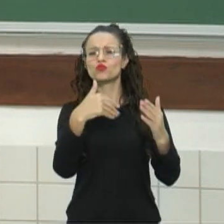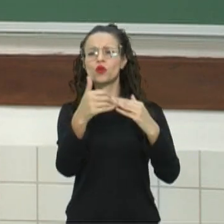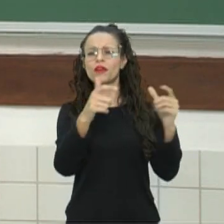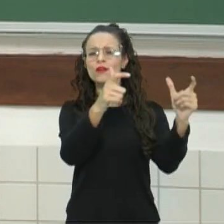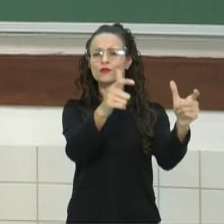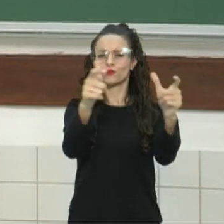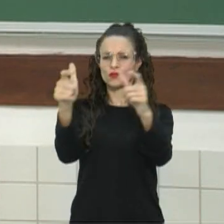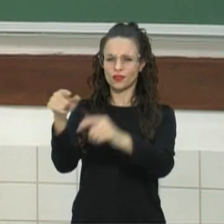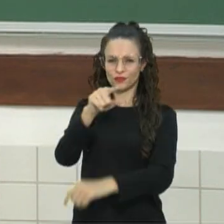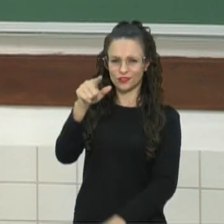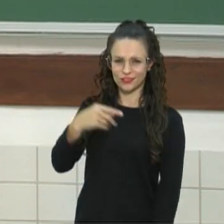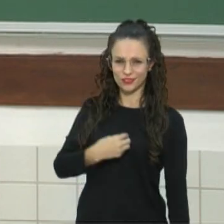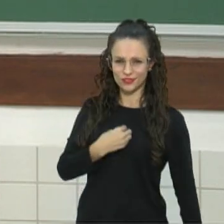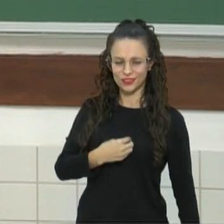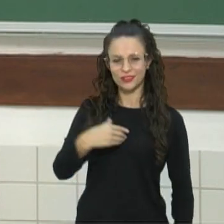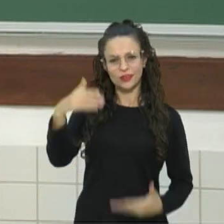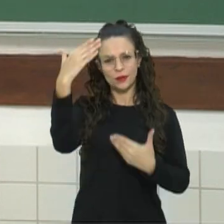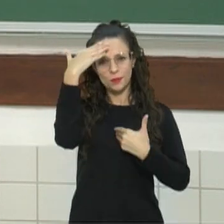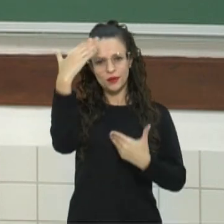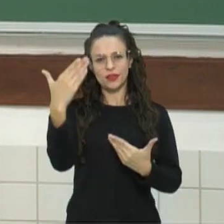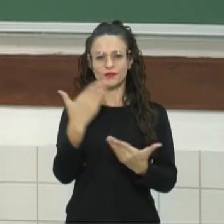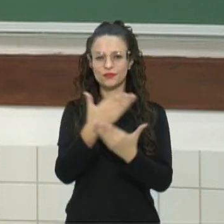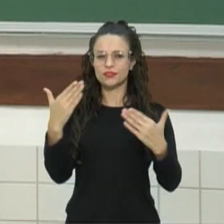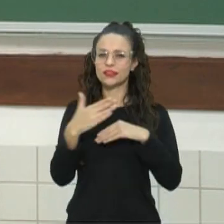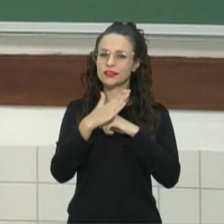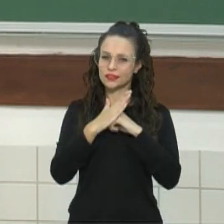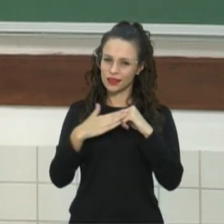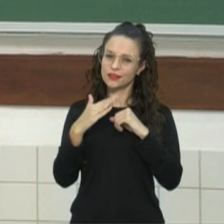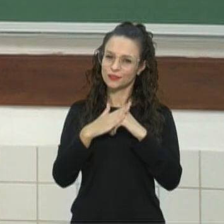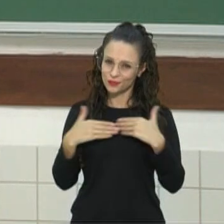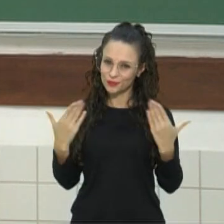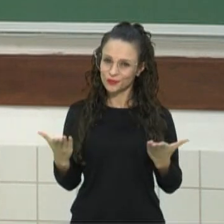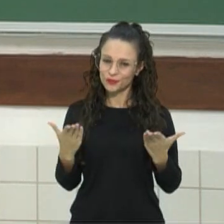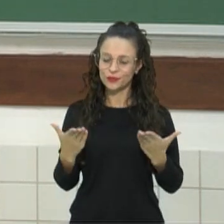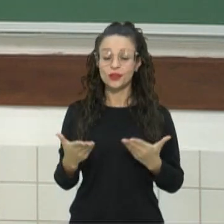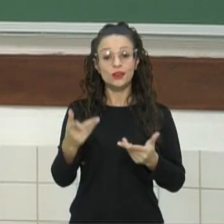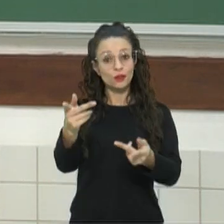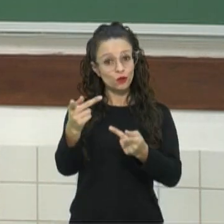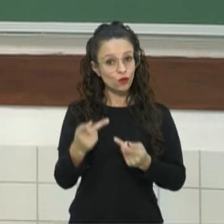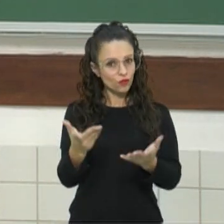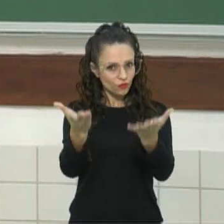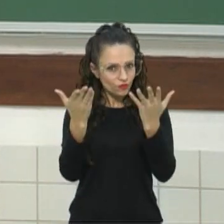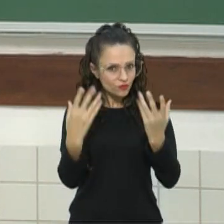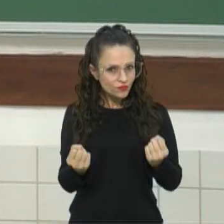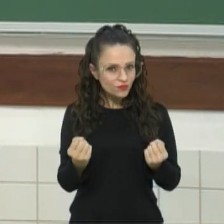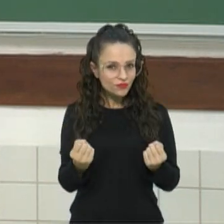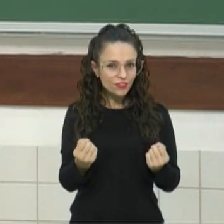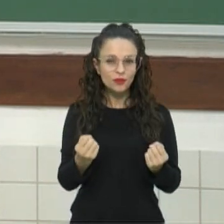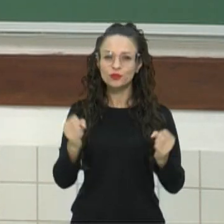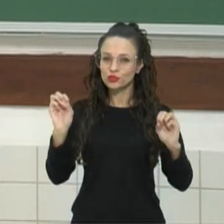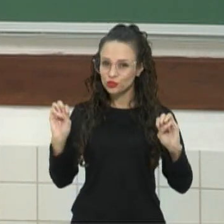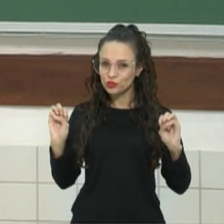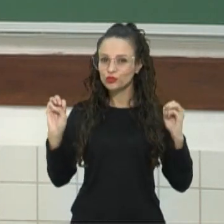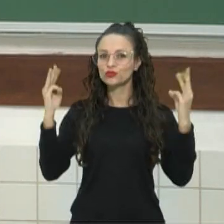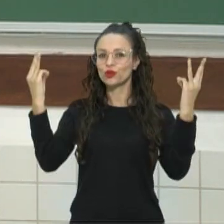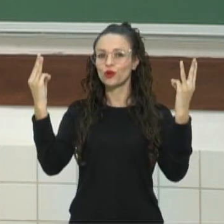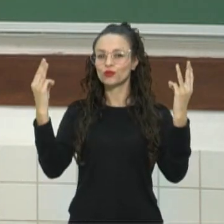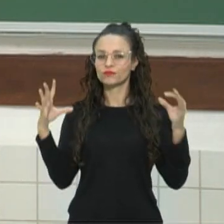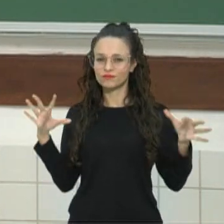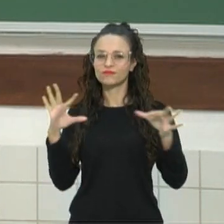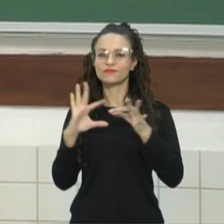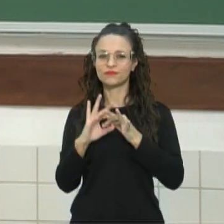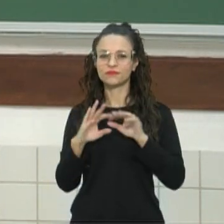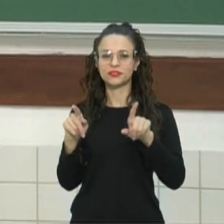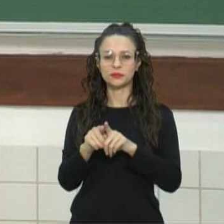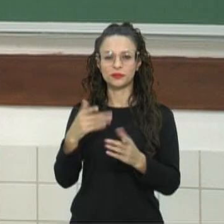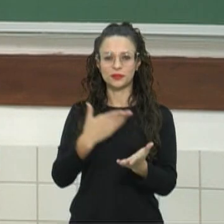você esteja, galera. Muito obrigado pelo carinho, inclusive. Então, convido vocês a virem com a gente para mais esse show juntos e para começar,